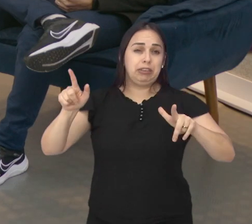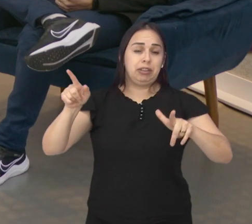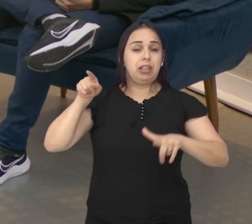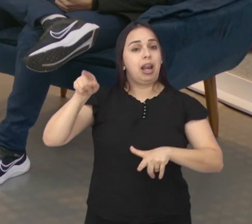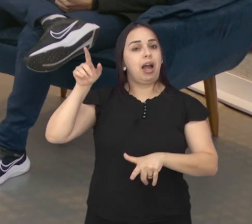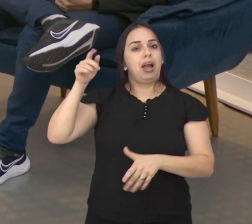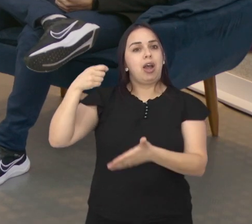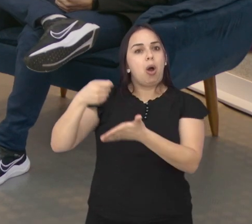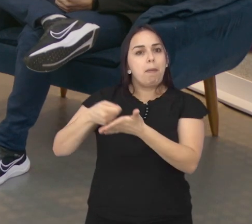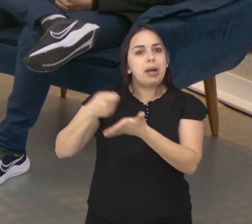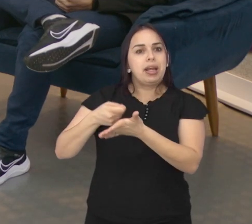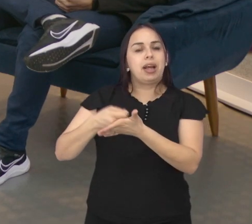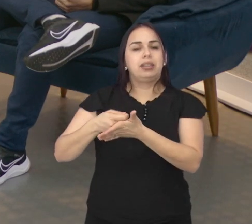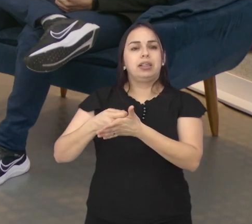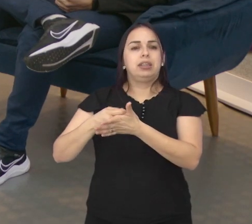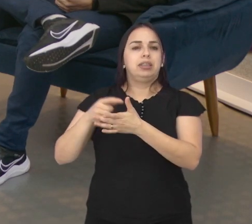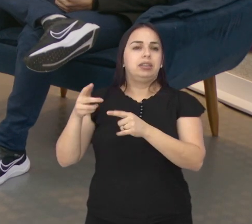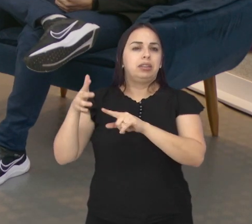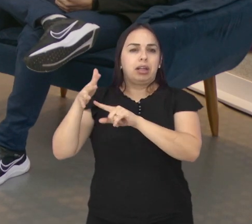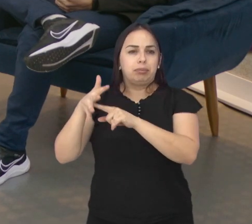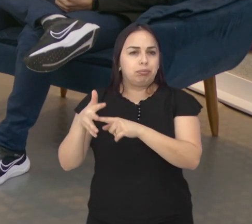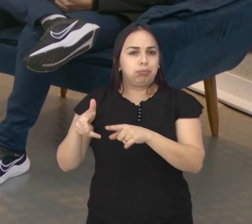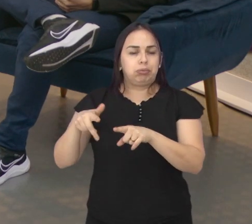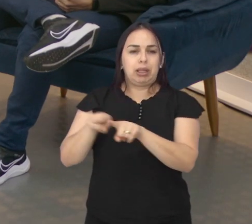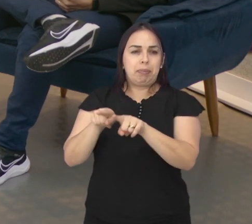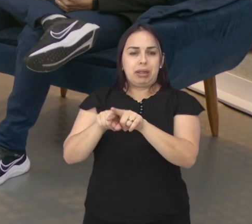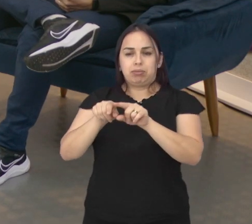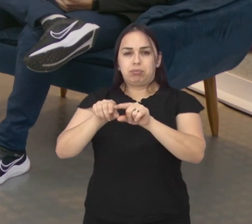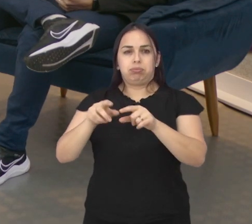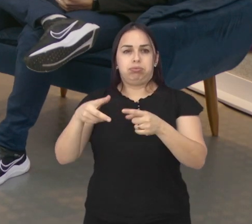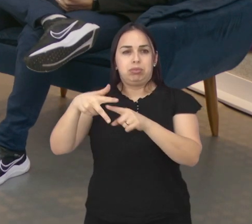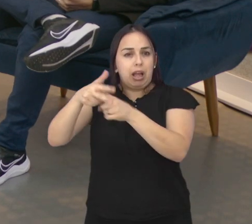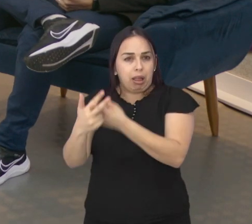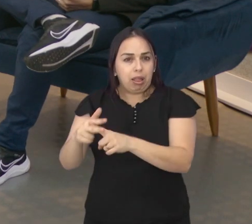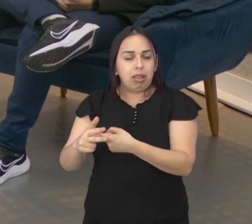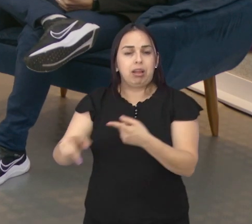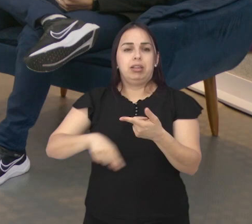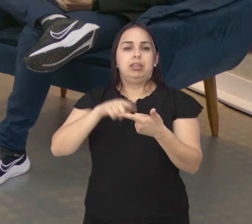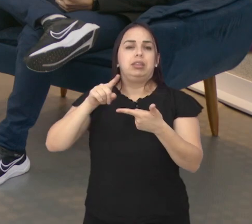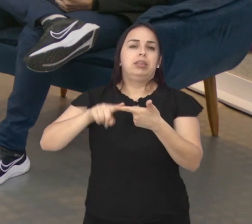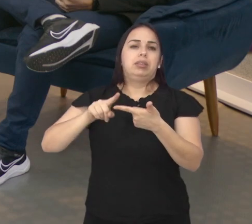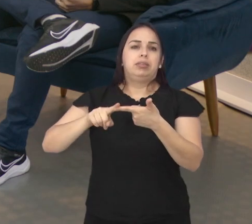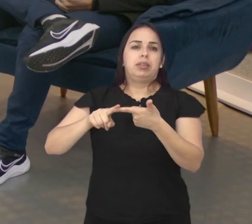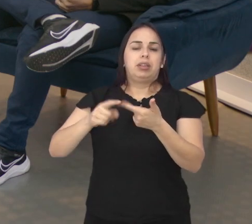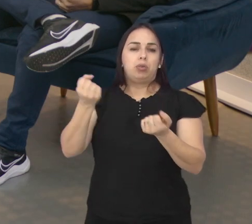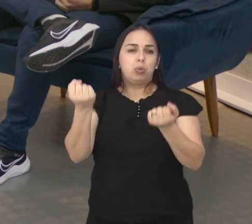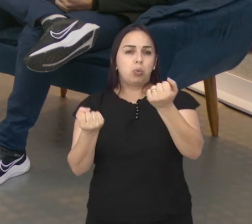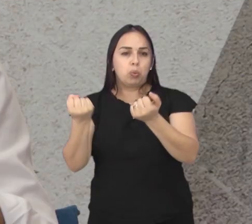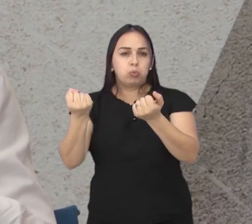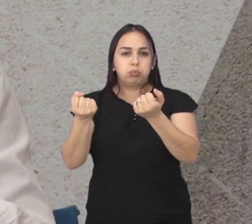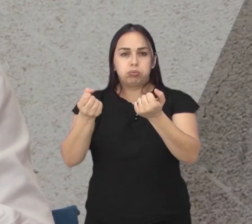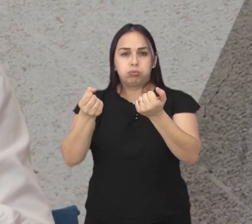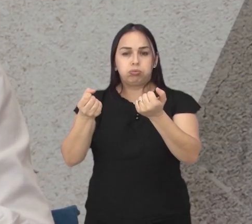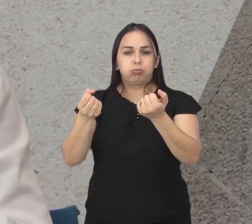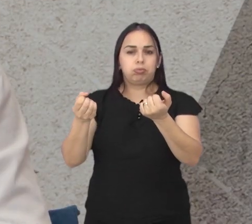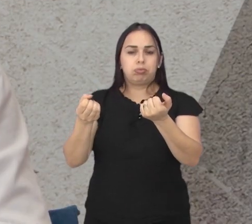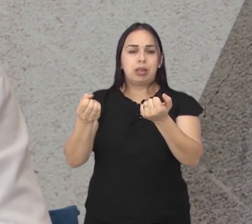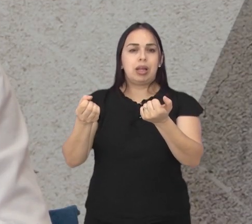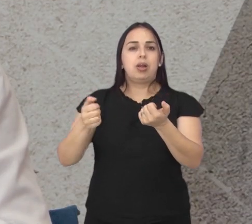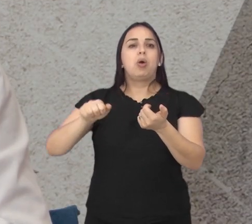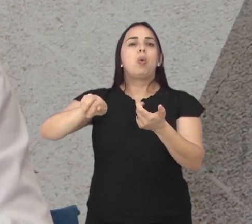porque lá você é obrigado a mexer com caixa de direção hidráulica, né? Na época, agora é elétrica, mas caixa de direção hidráulica,